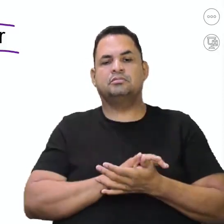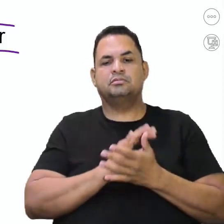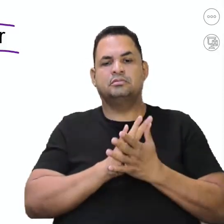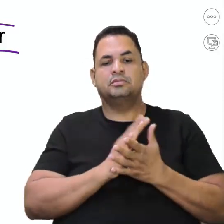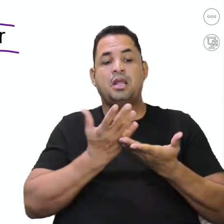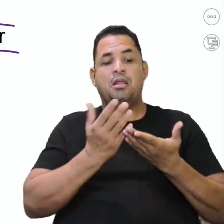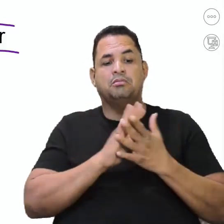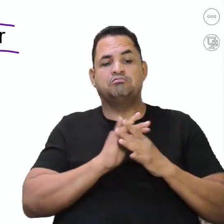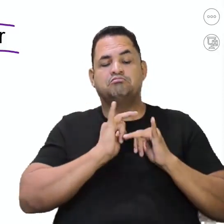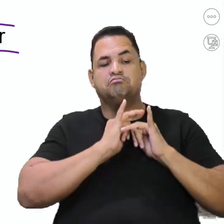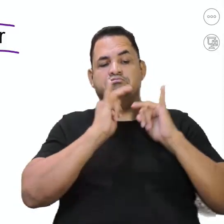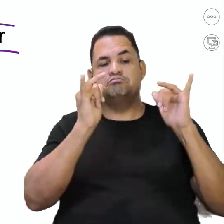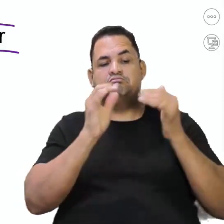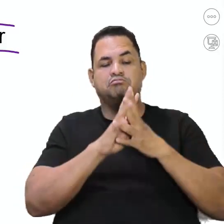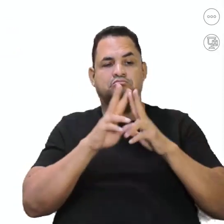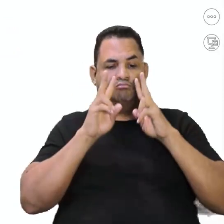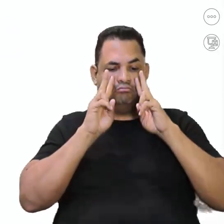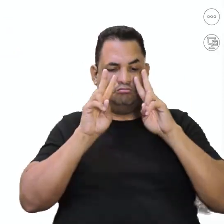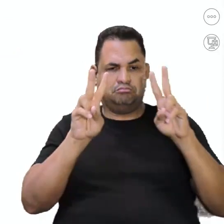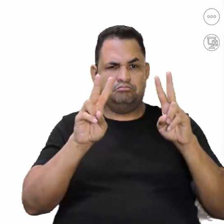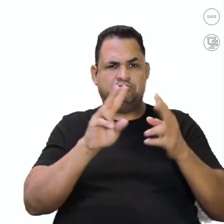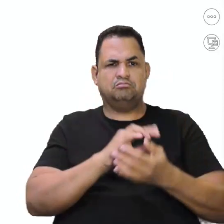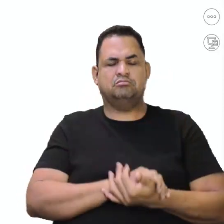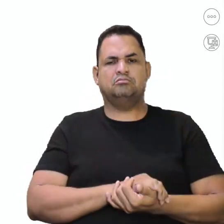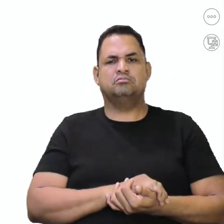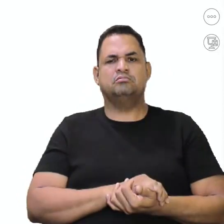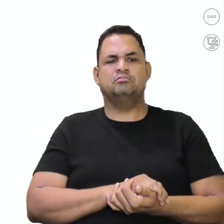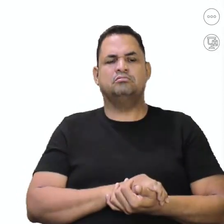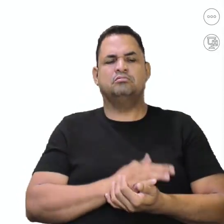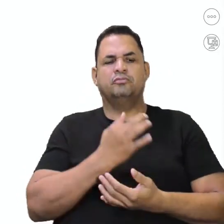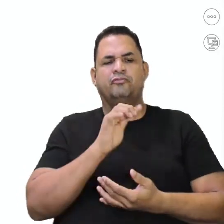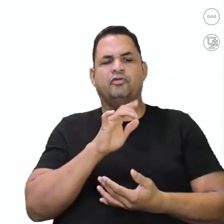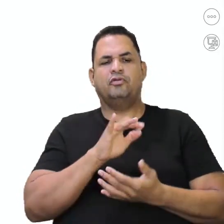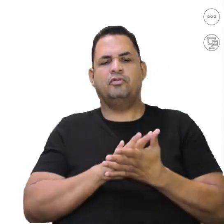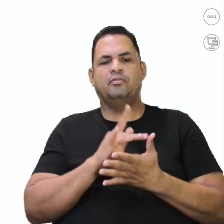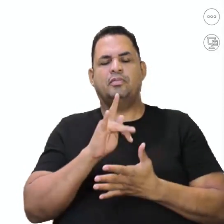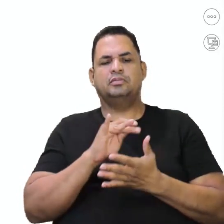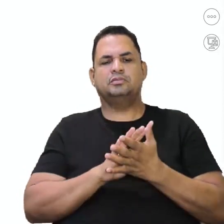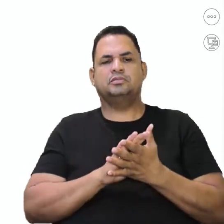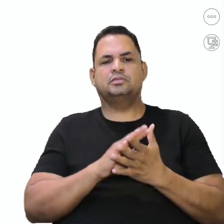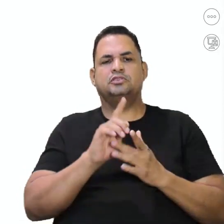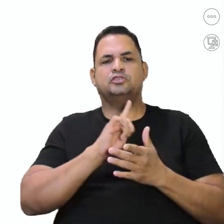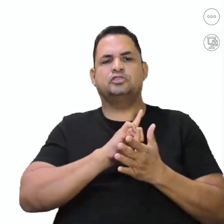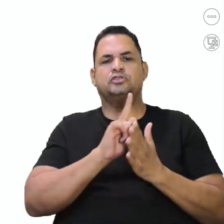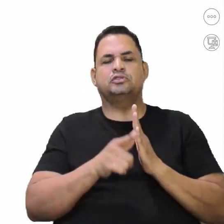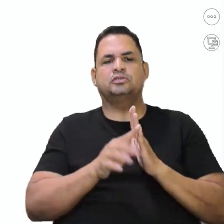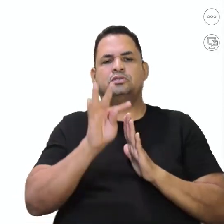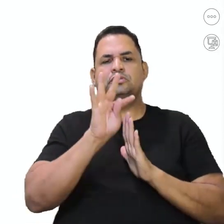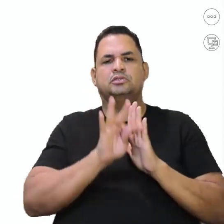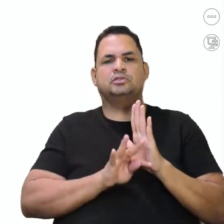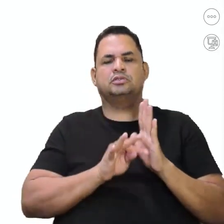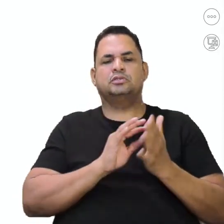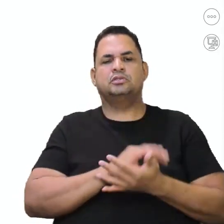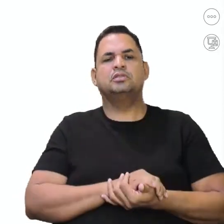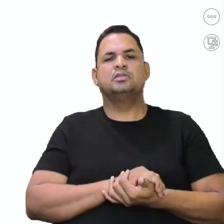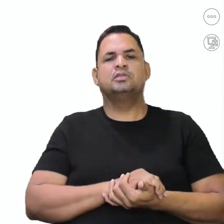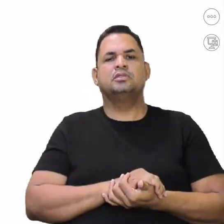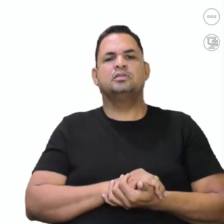publicamente visível, alright? Então, esse foi o Forum Post, um tipo de gênero textual. E temos o próximo